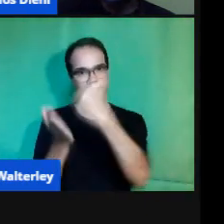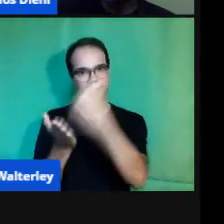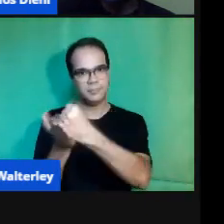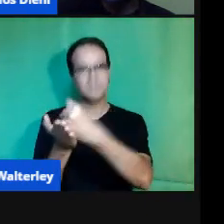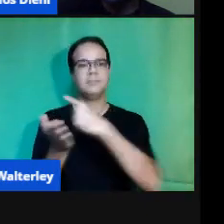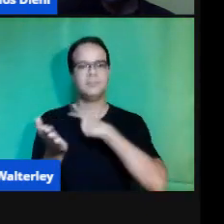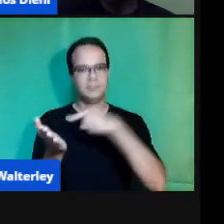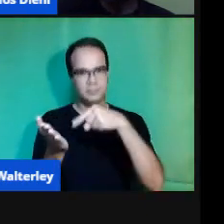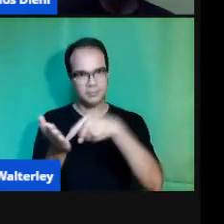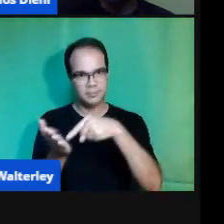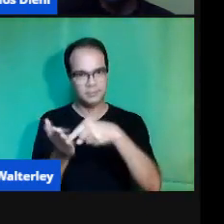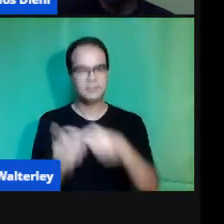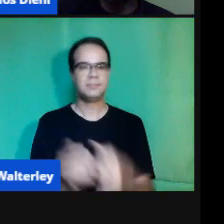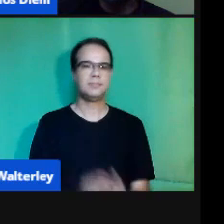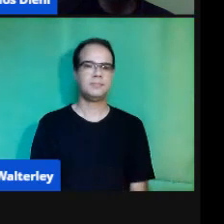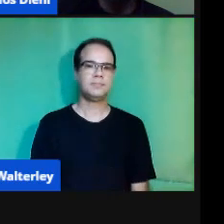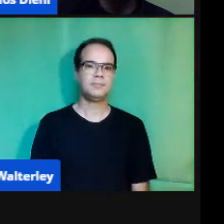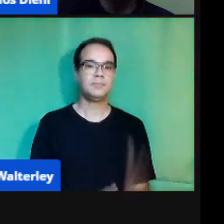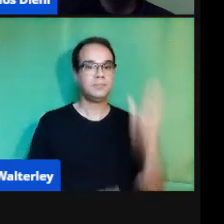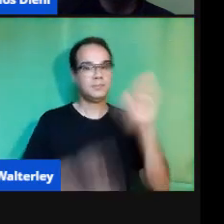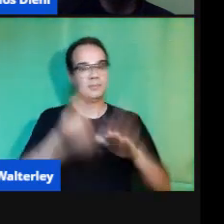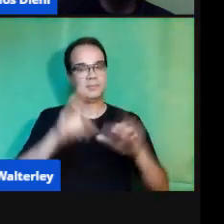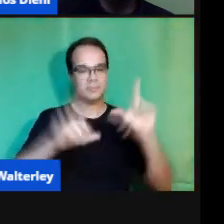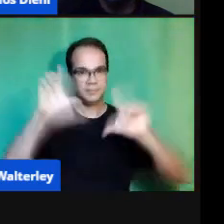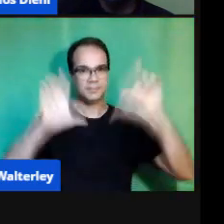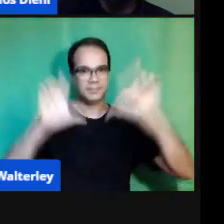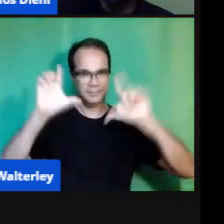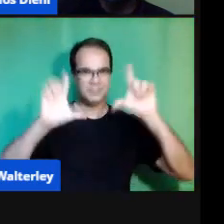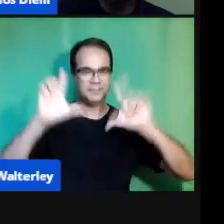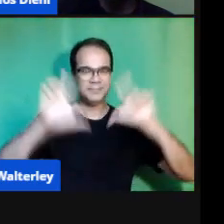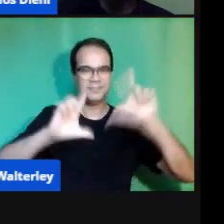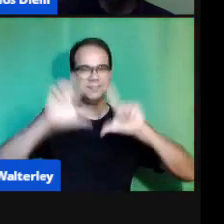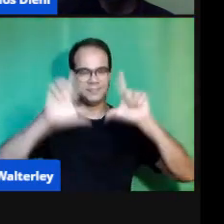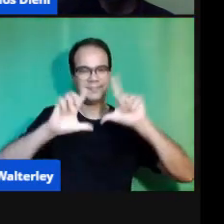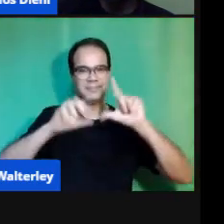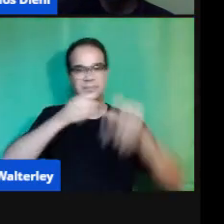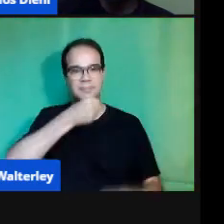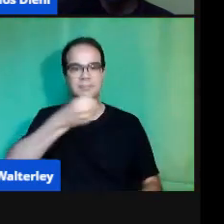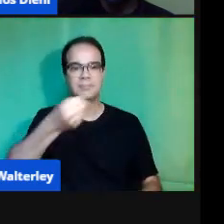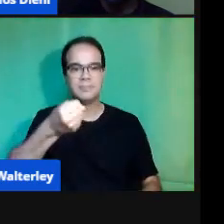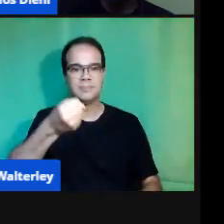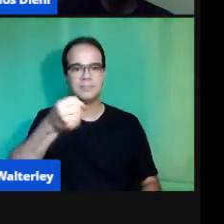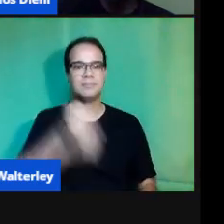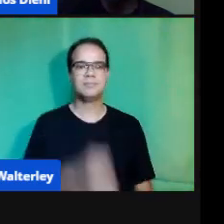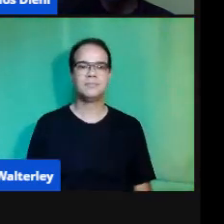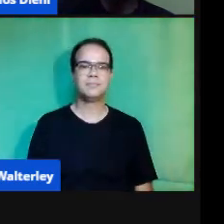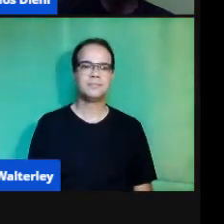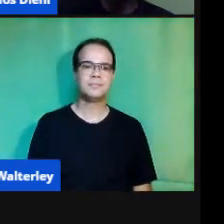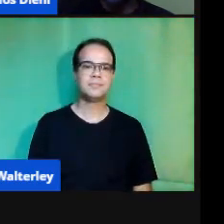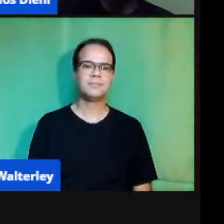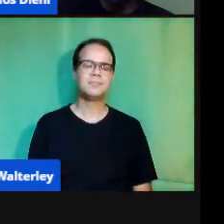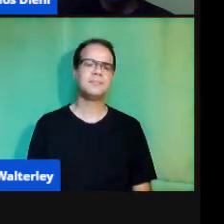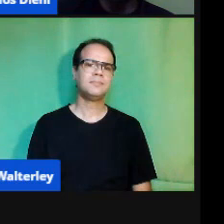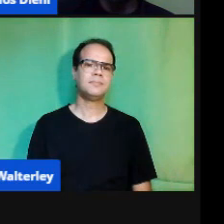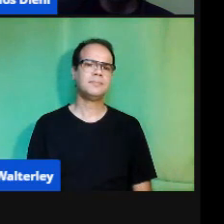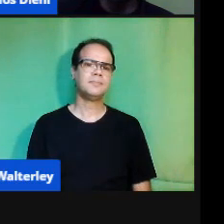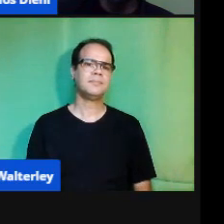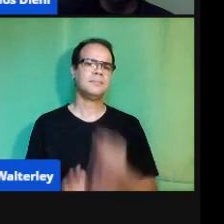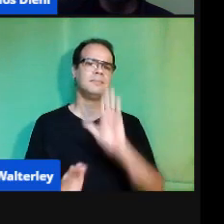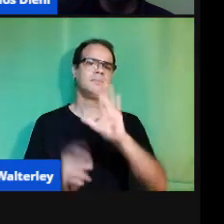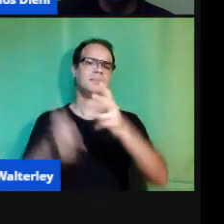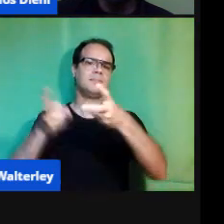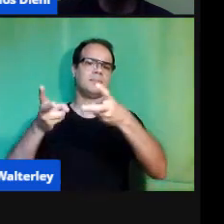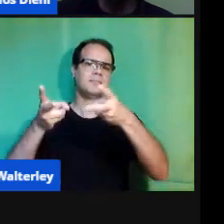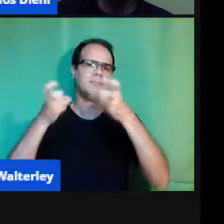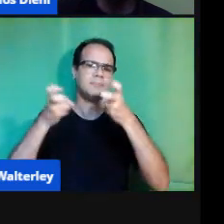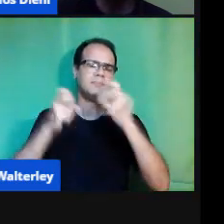a equipe da TV gravou, mas a gente já vê aquela coisa de gravar da forma que tem,